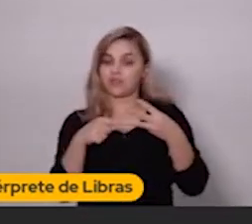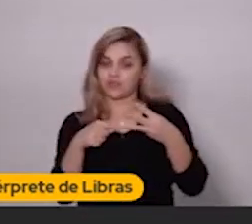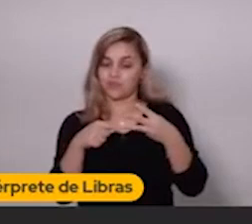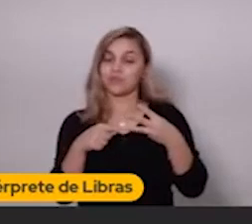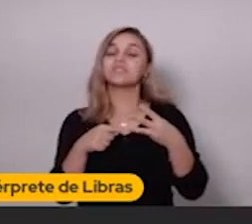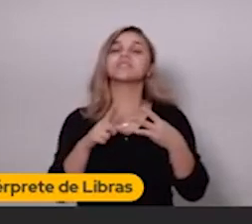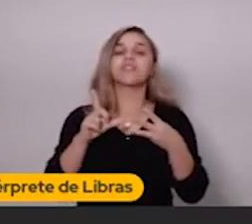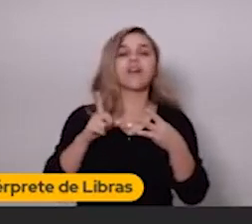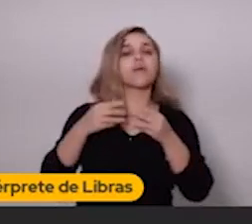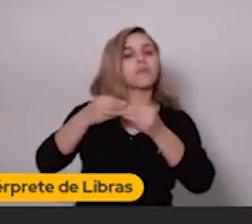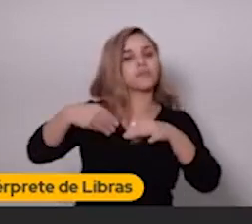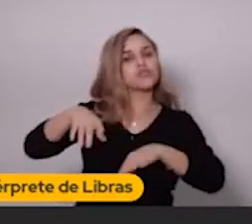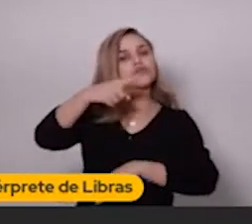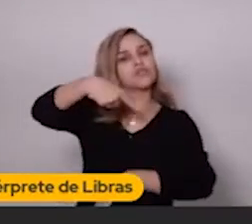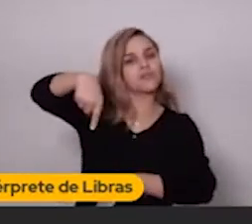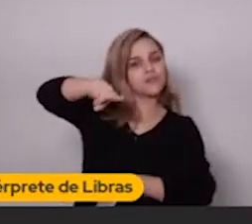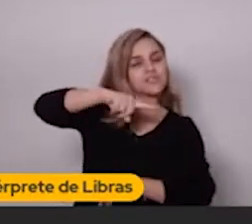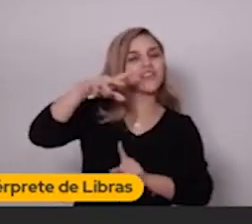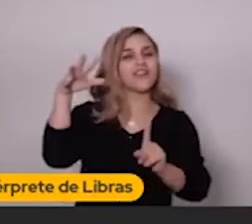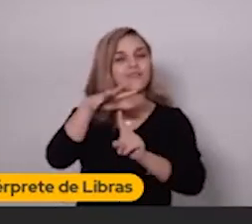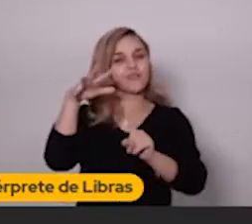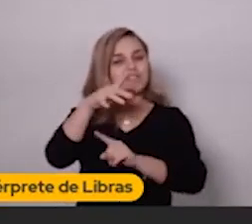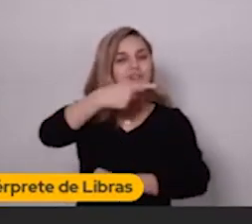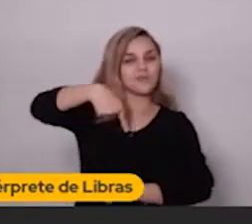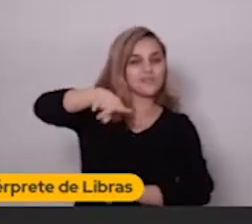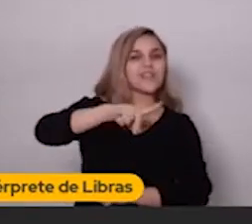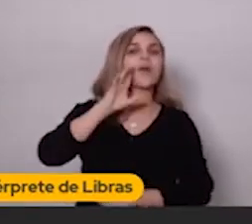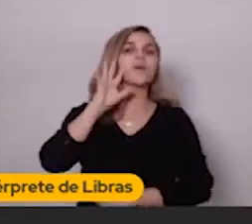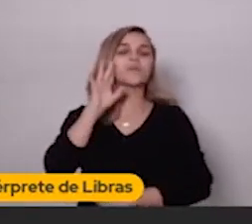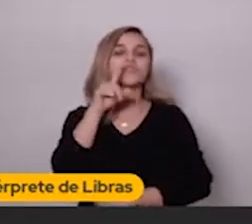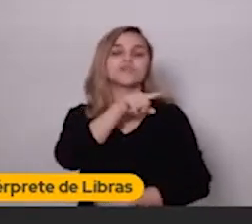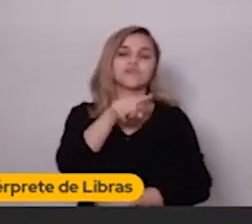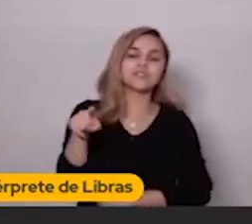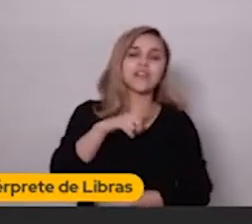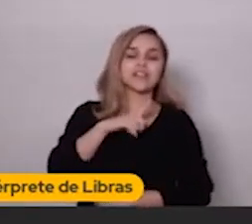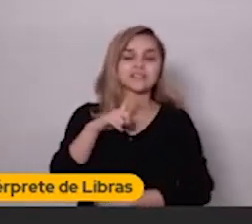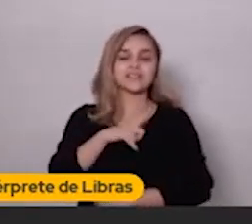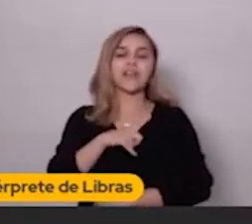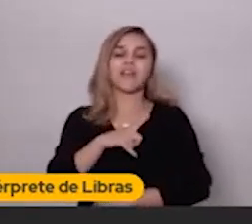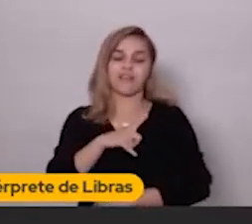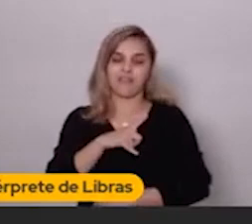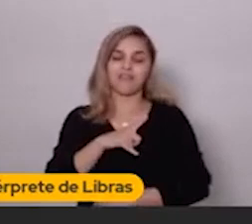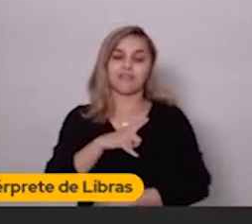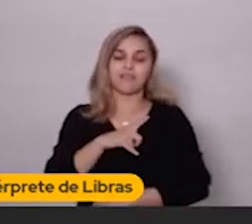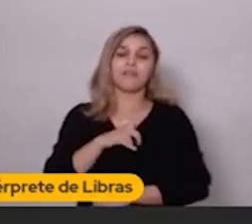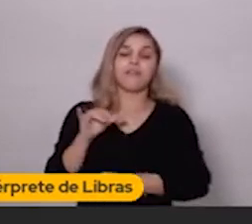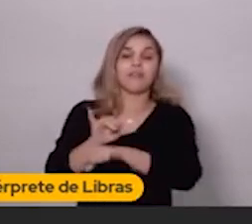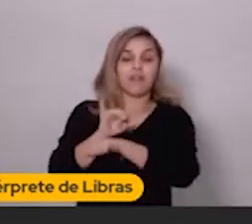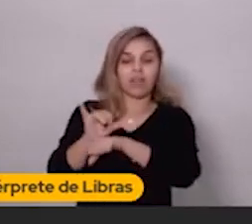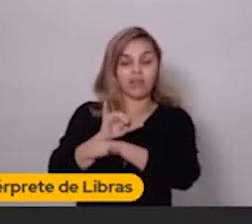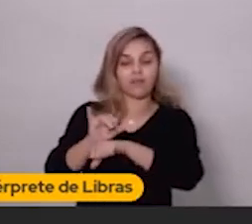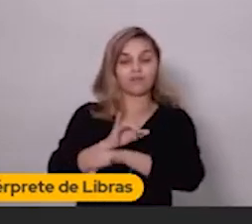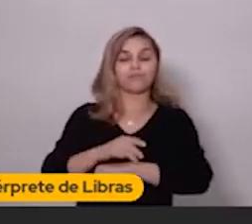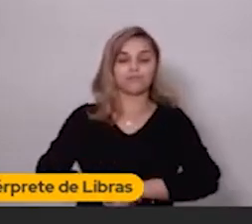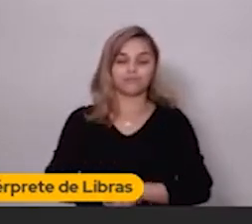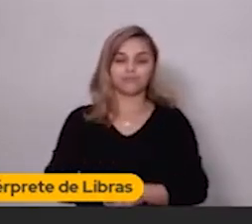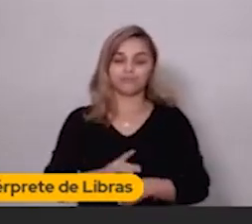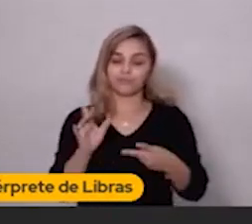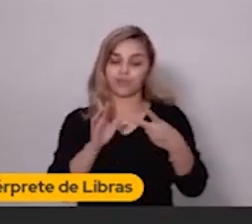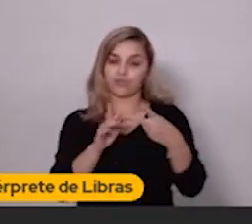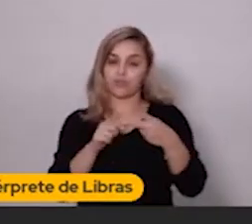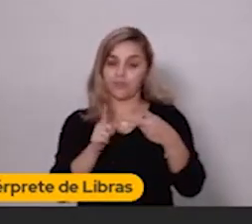né, que imagino que alguns de vocês tenham canais, já que a do meio ali é mais para os anunciantes, então a gente não vai falar